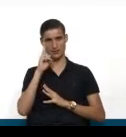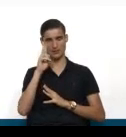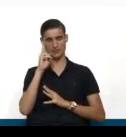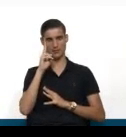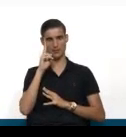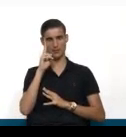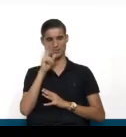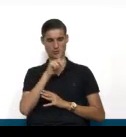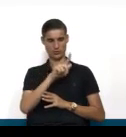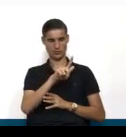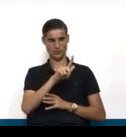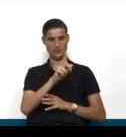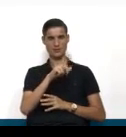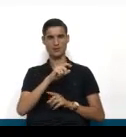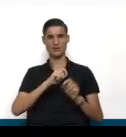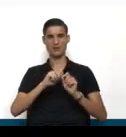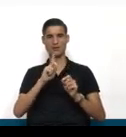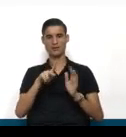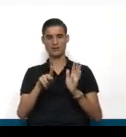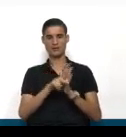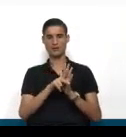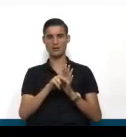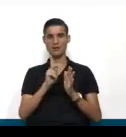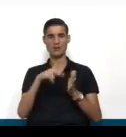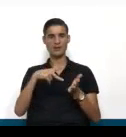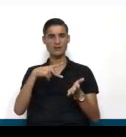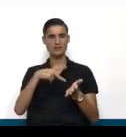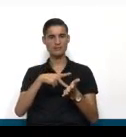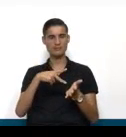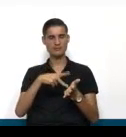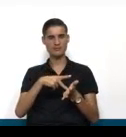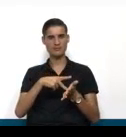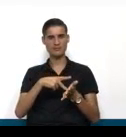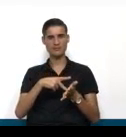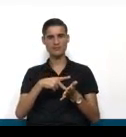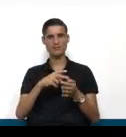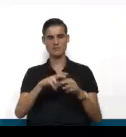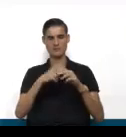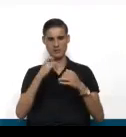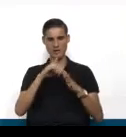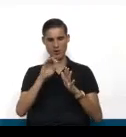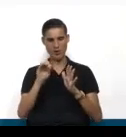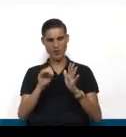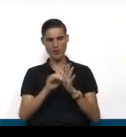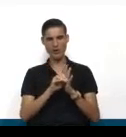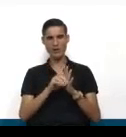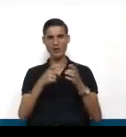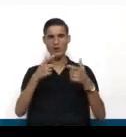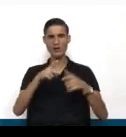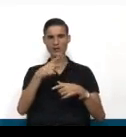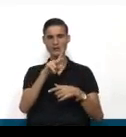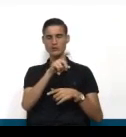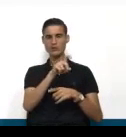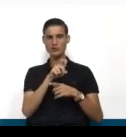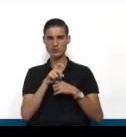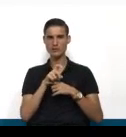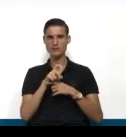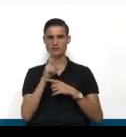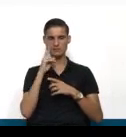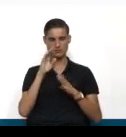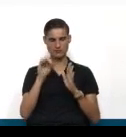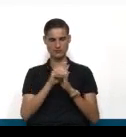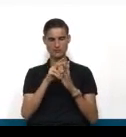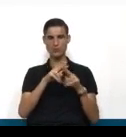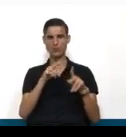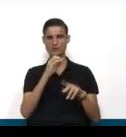e este g está em reais, tá? Se eu coloco agora no lugar do meu x igual